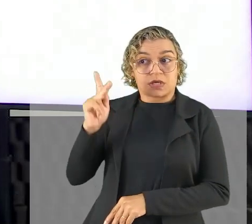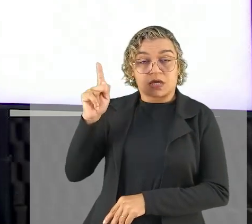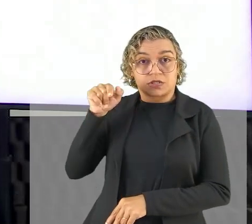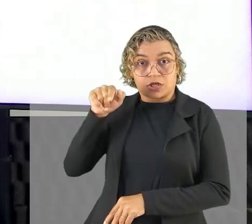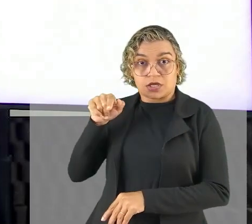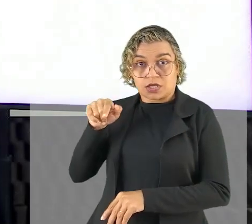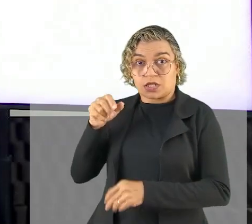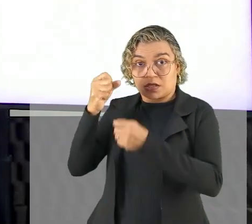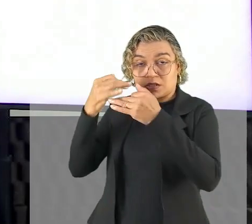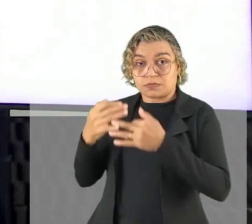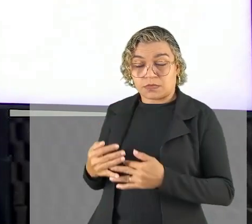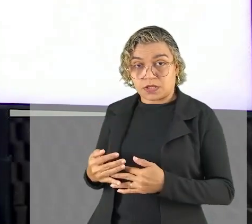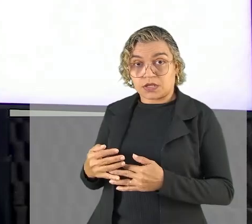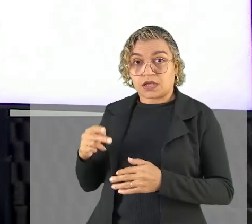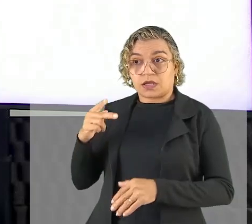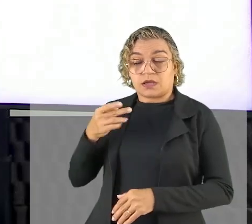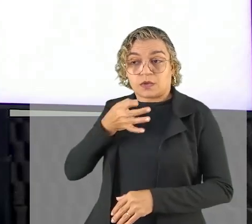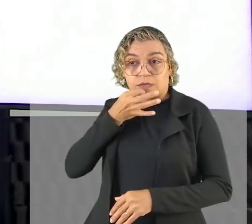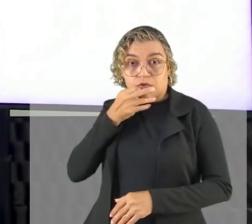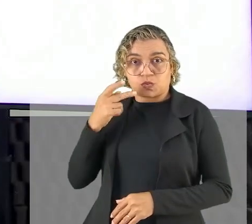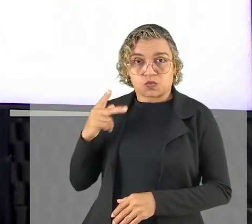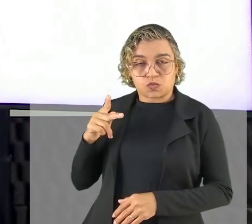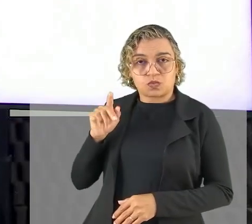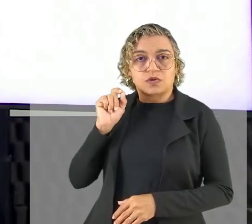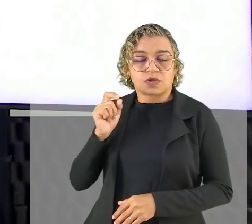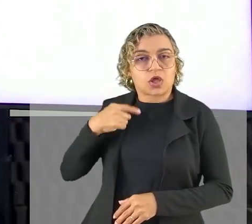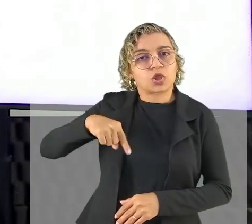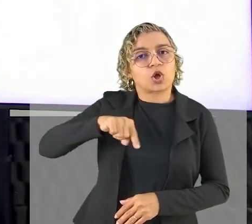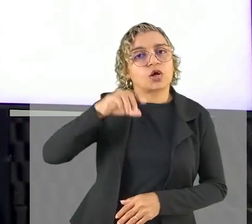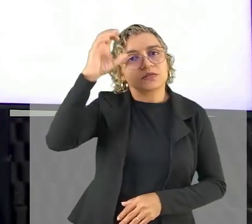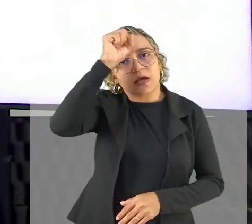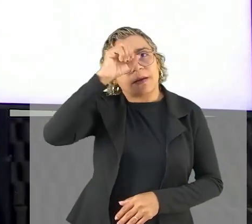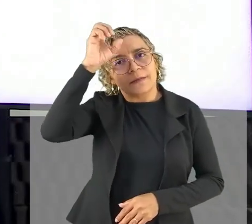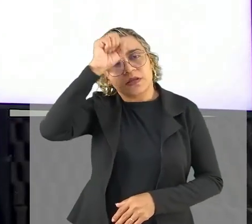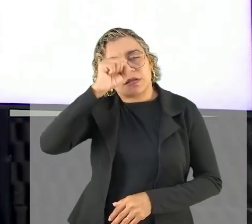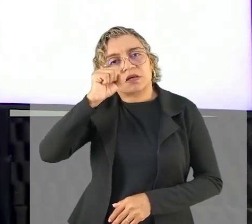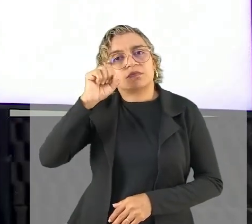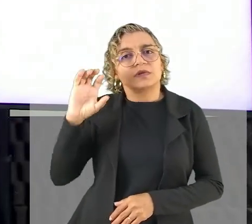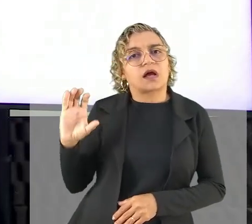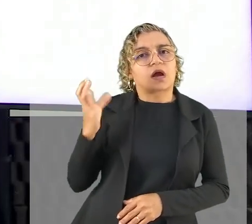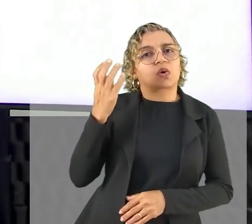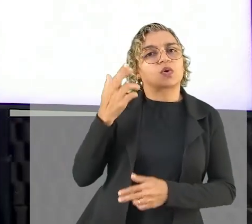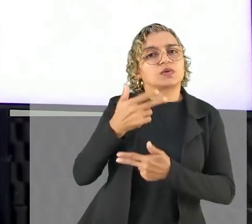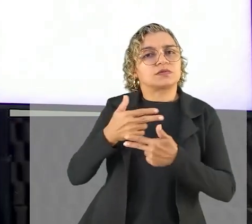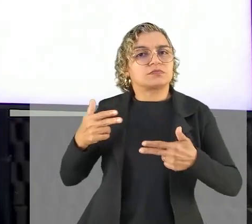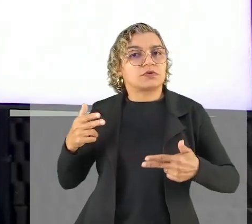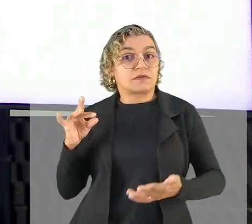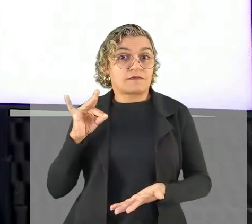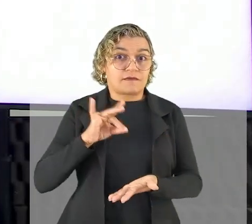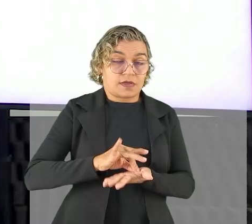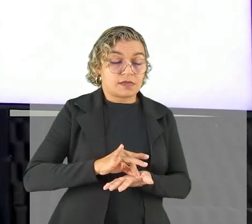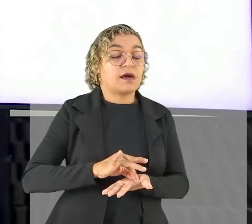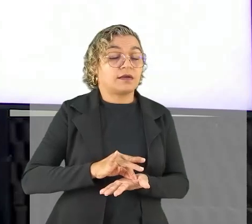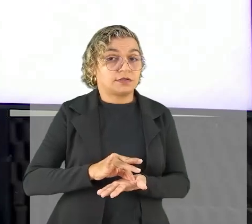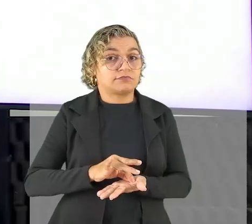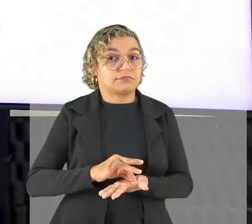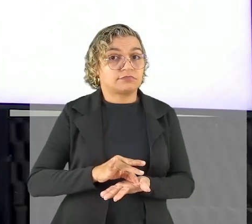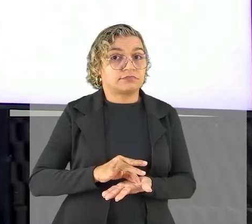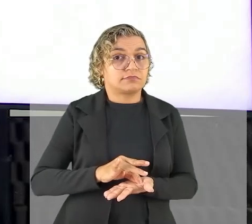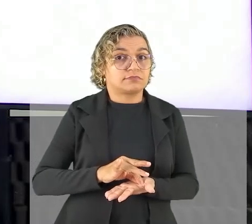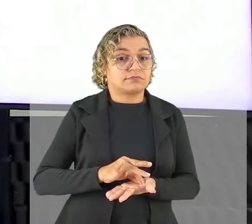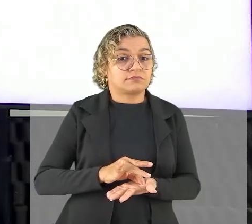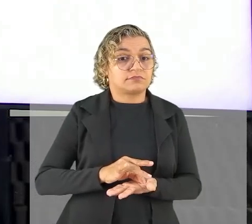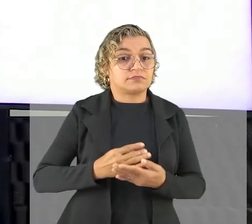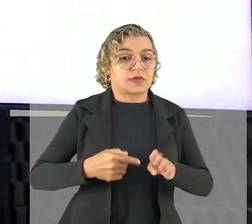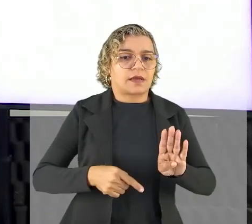vai defender na sua epistemologia, de que nós só conseguimos apreender os fenômenos da realidade, né? Então,